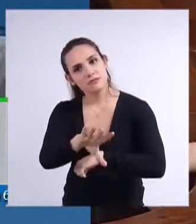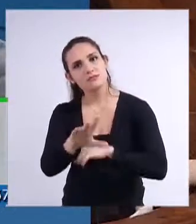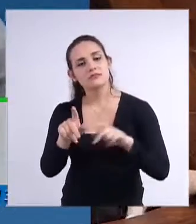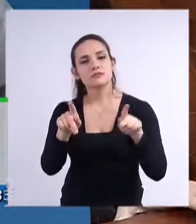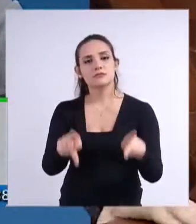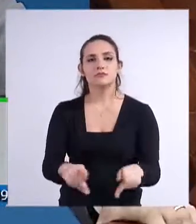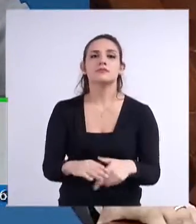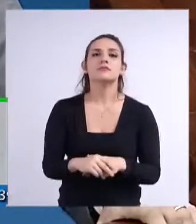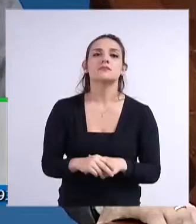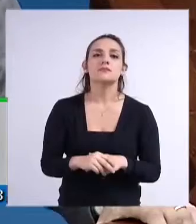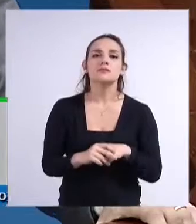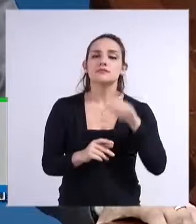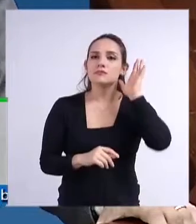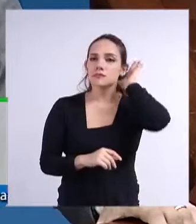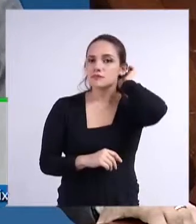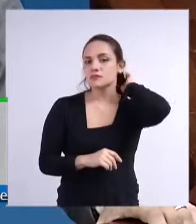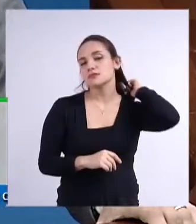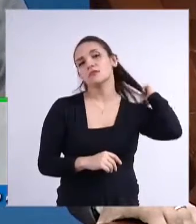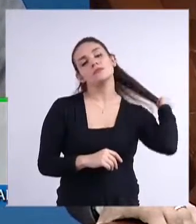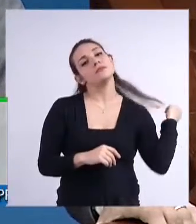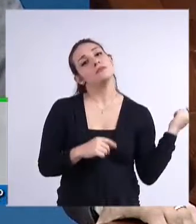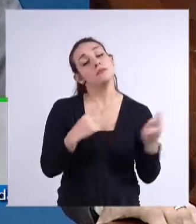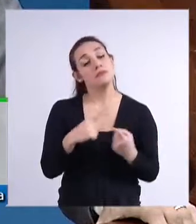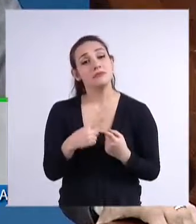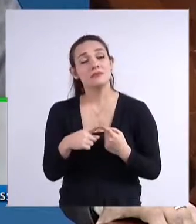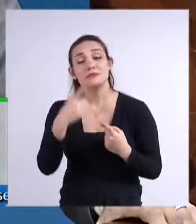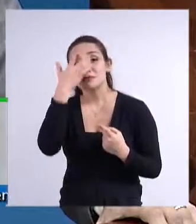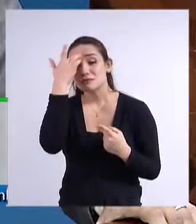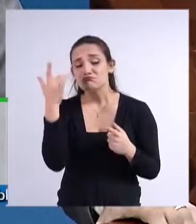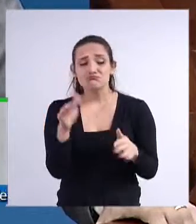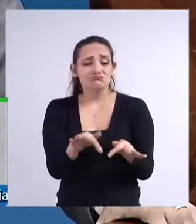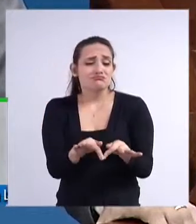que podem, com uma simples informação,